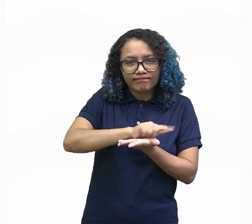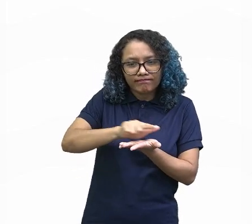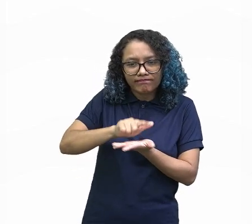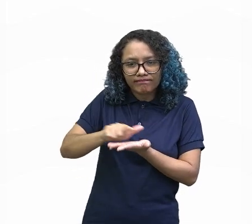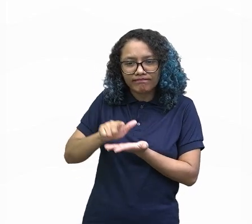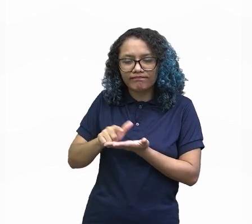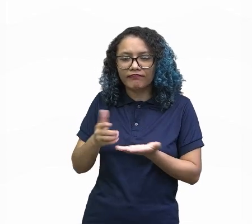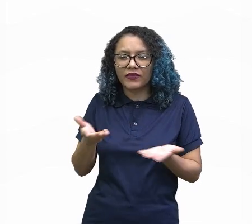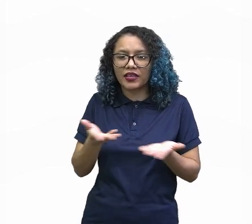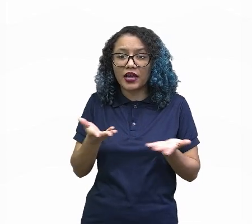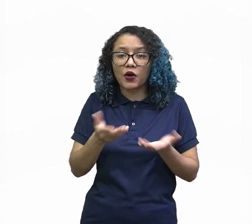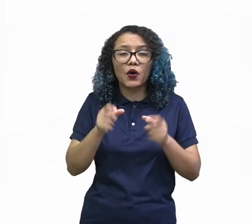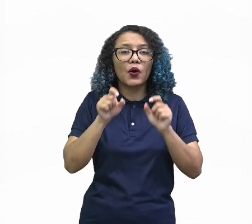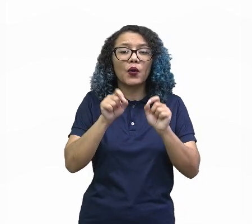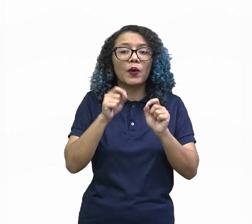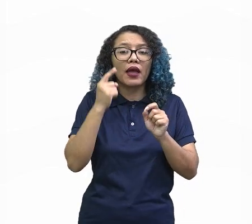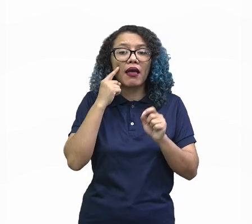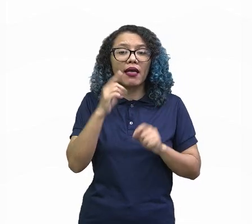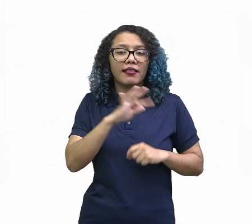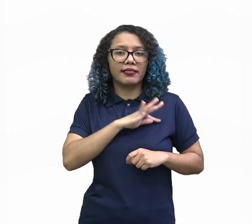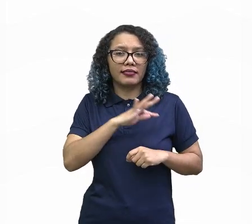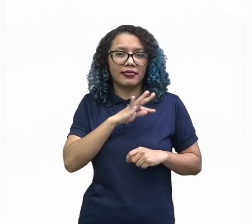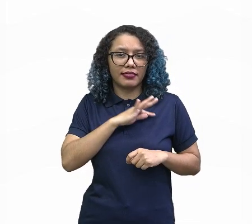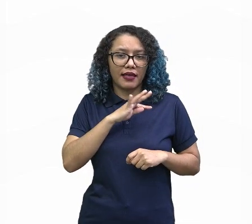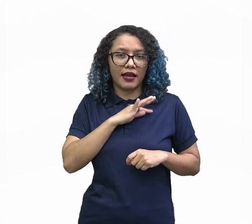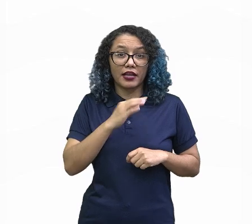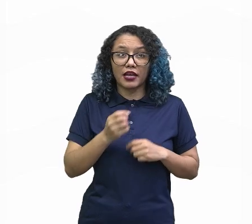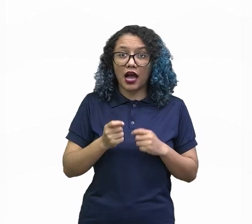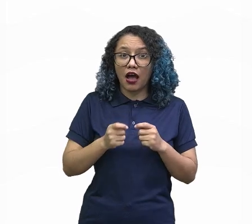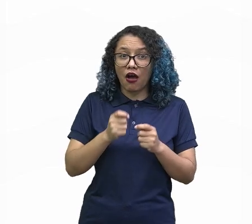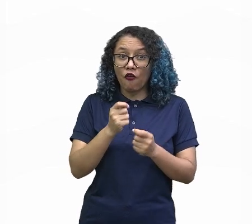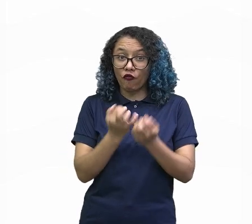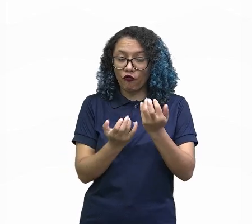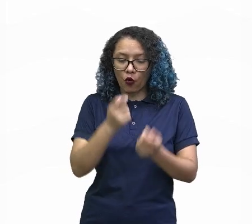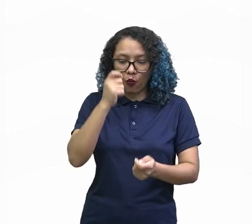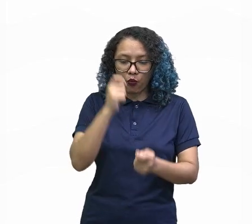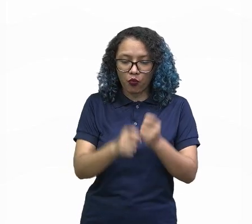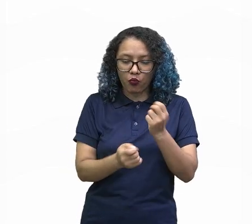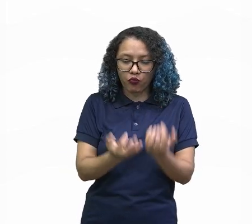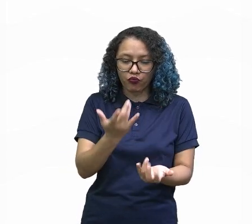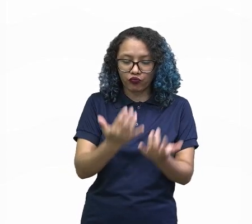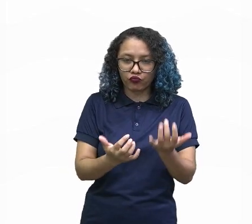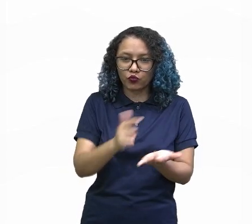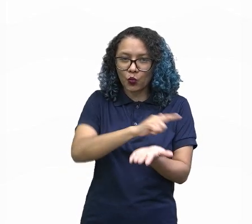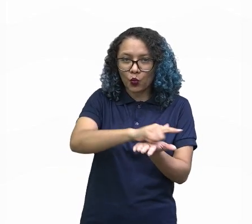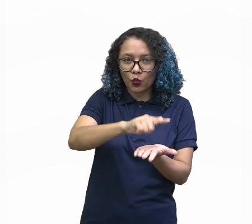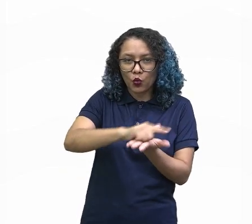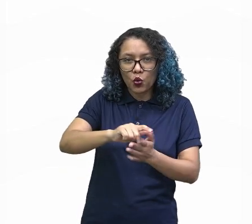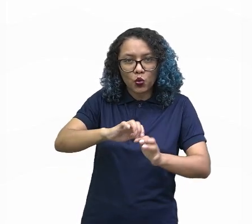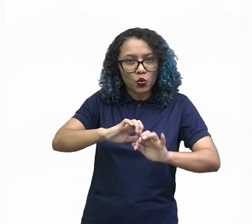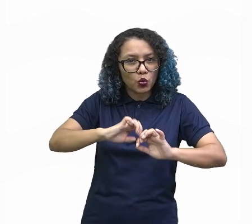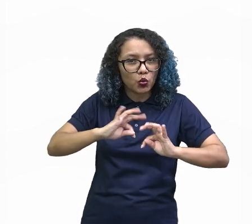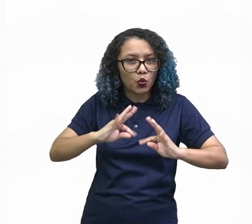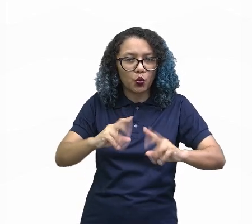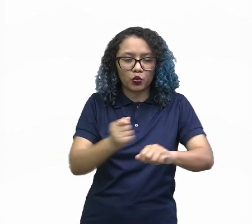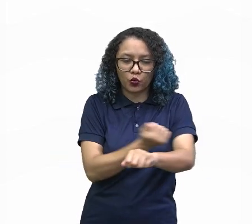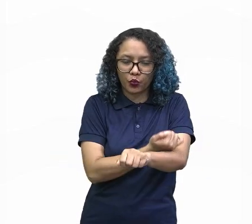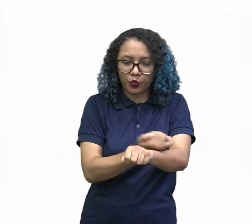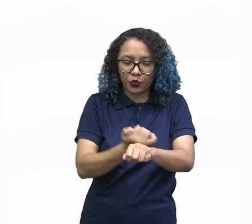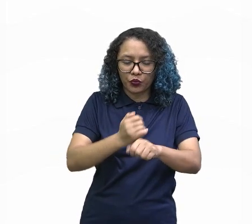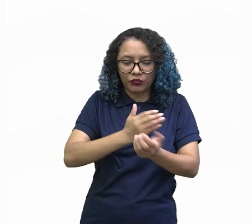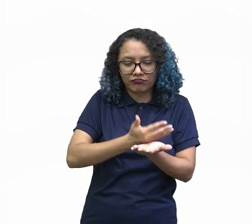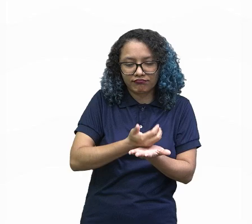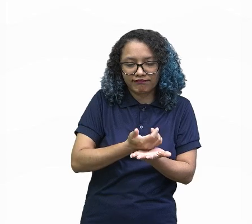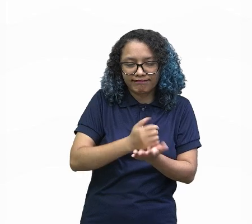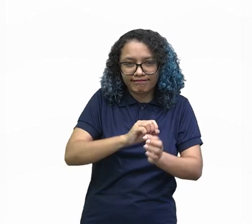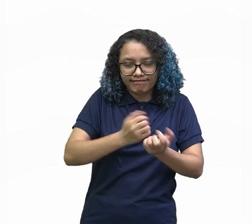aí é aplicada essa técnica que utiliza o fogo, né, para retirar o restante da cobertura vegetal. Muito